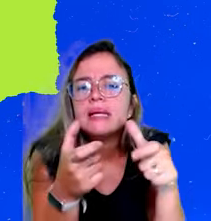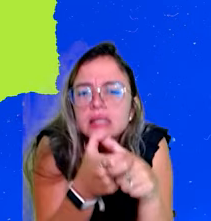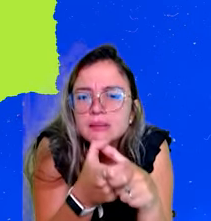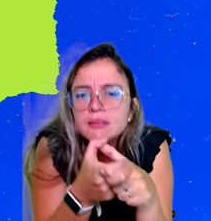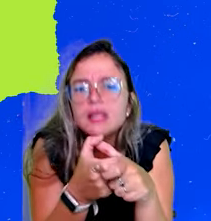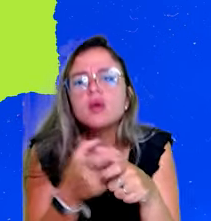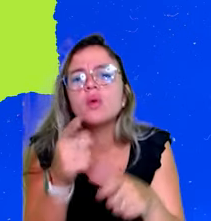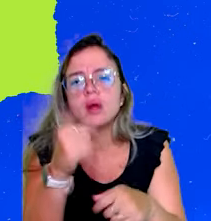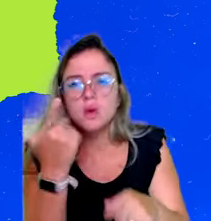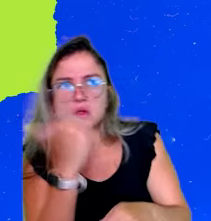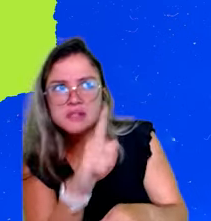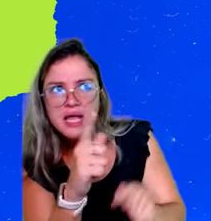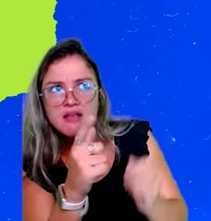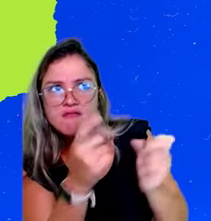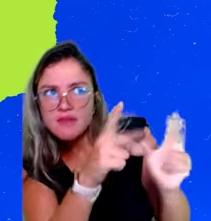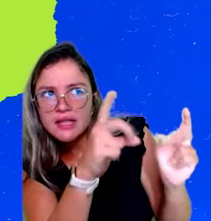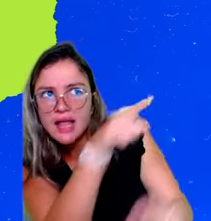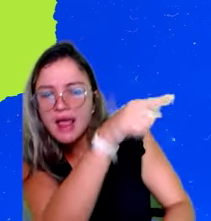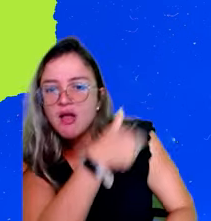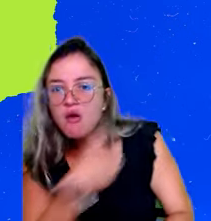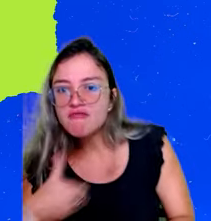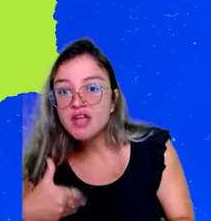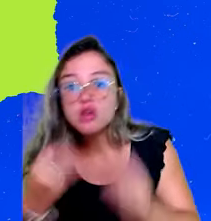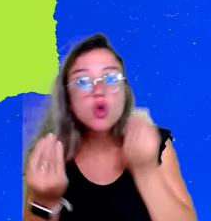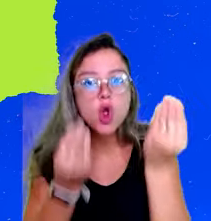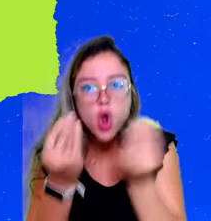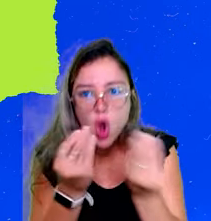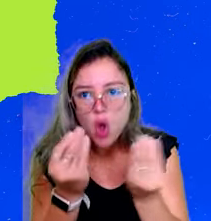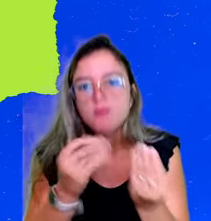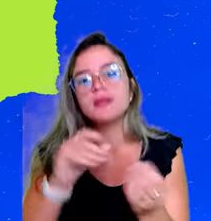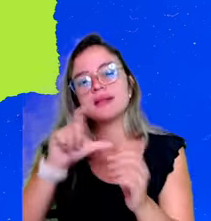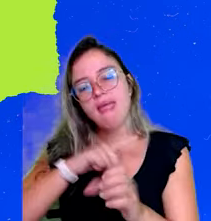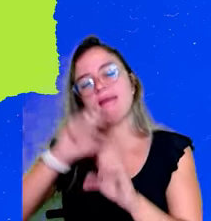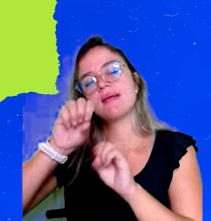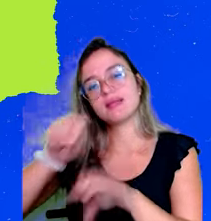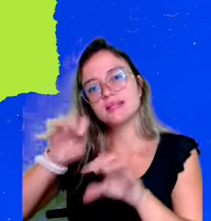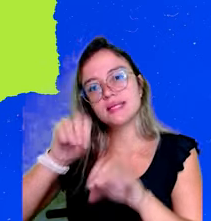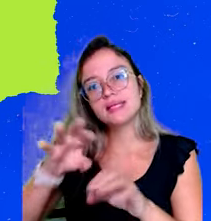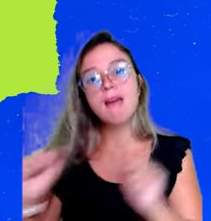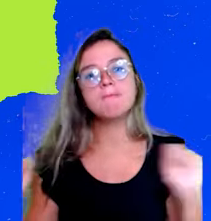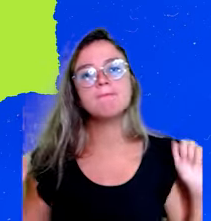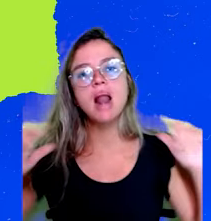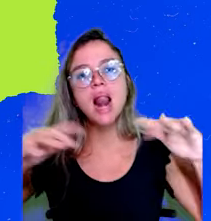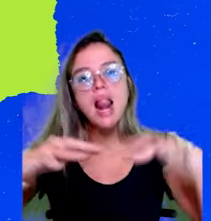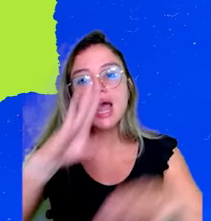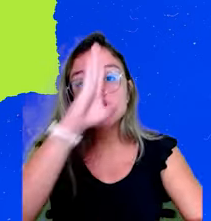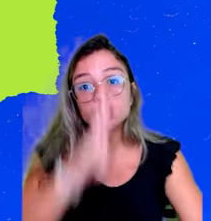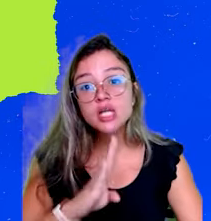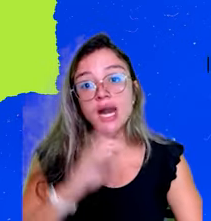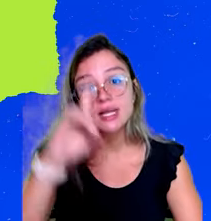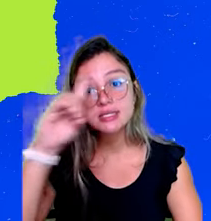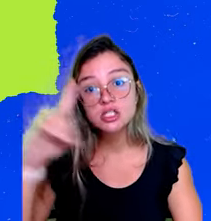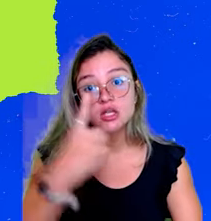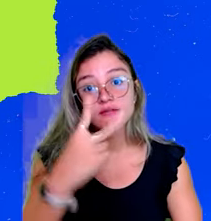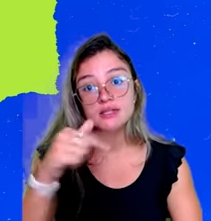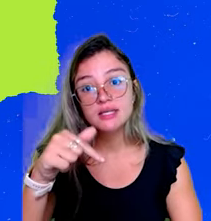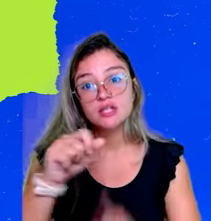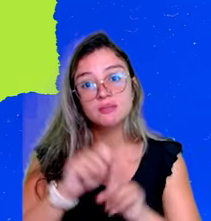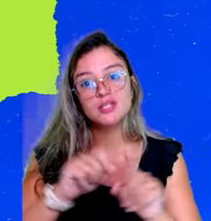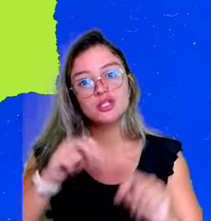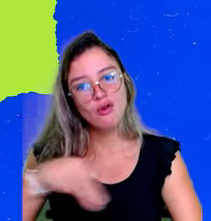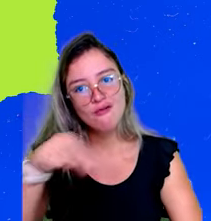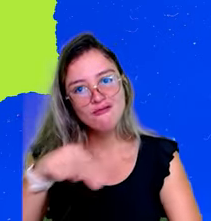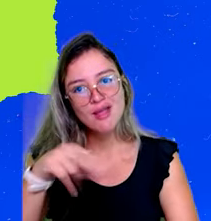para fornecer ao poder público. O encontro gratuito acontece no dia 27 de novembro e está com inscrições